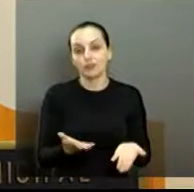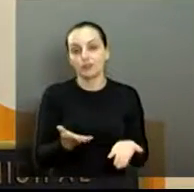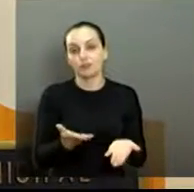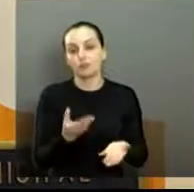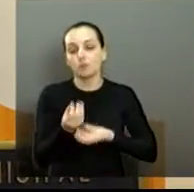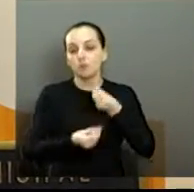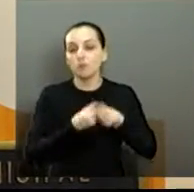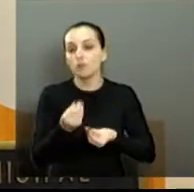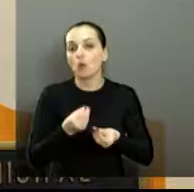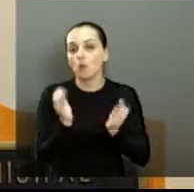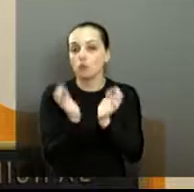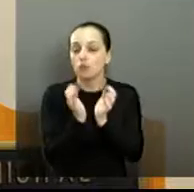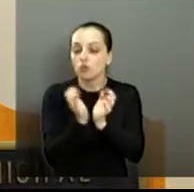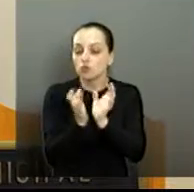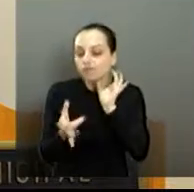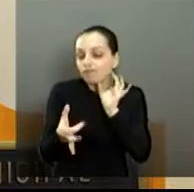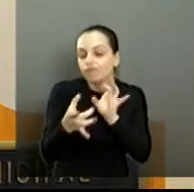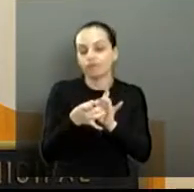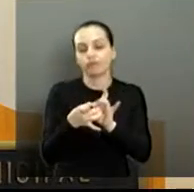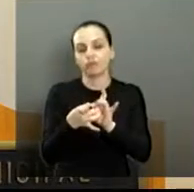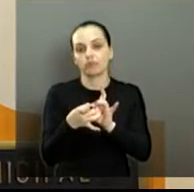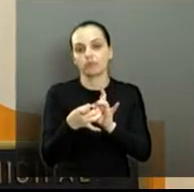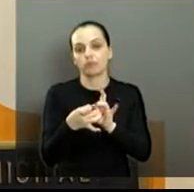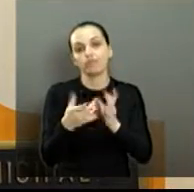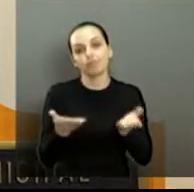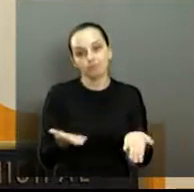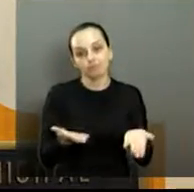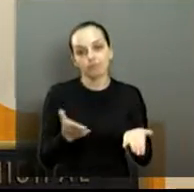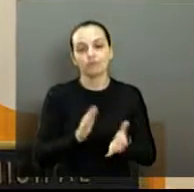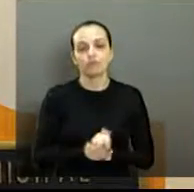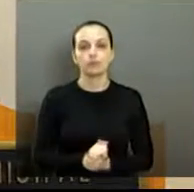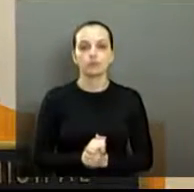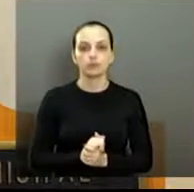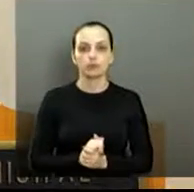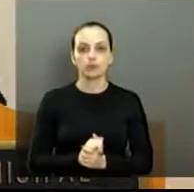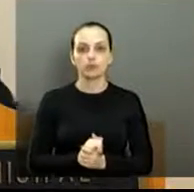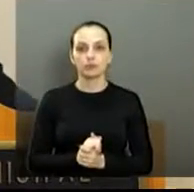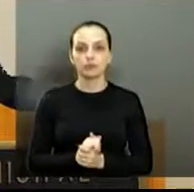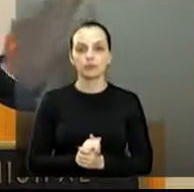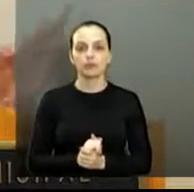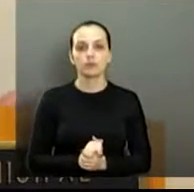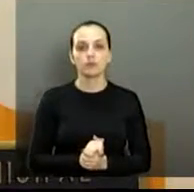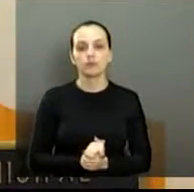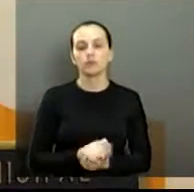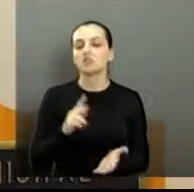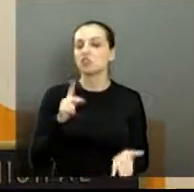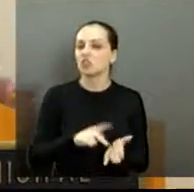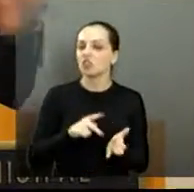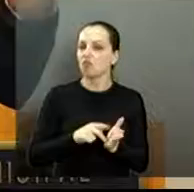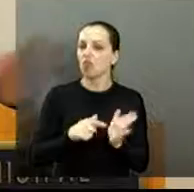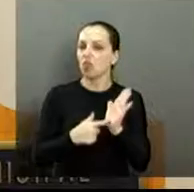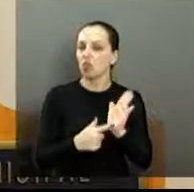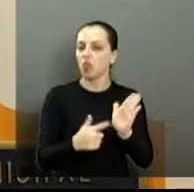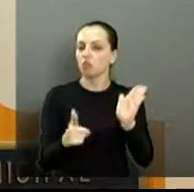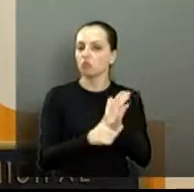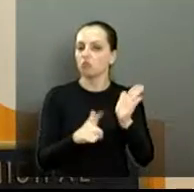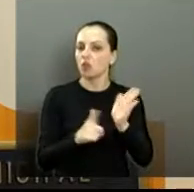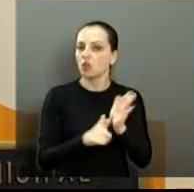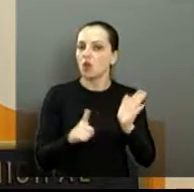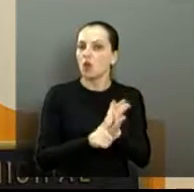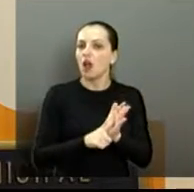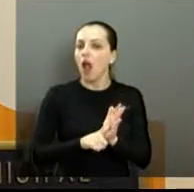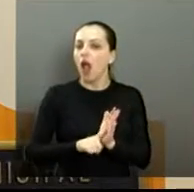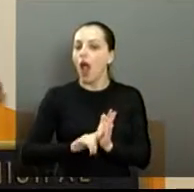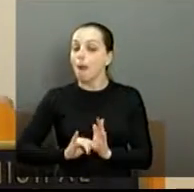compor né eu acho acho não foi pretensiosa foi oportunista